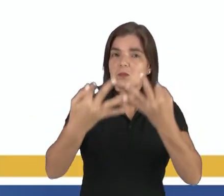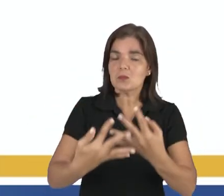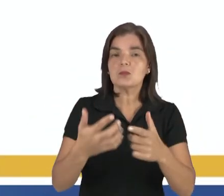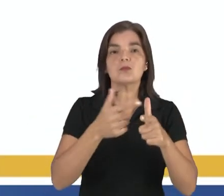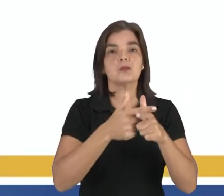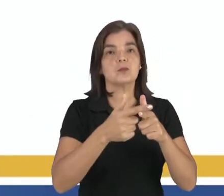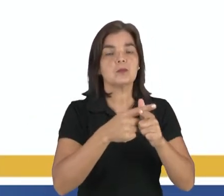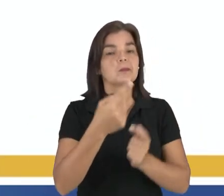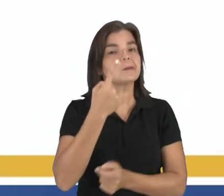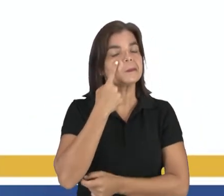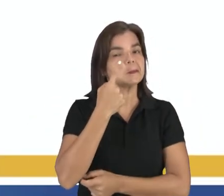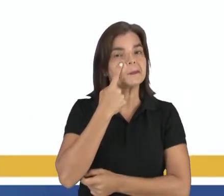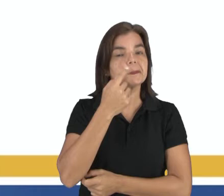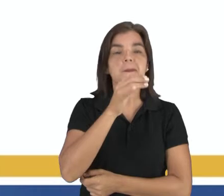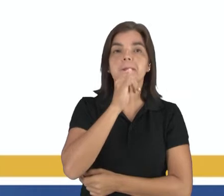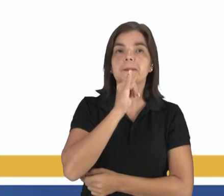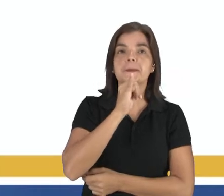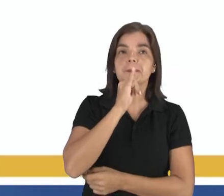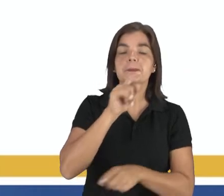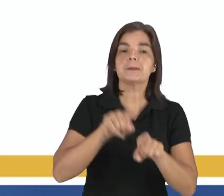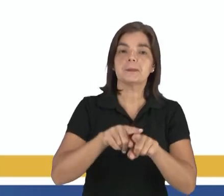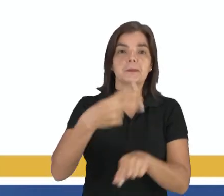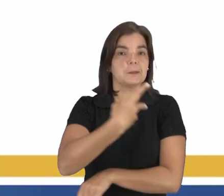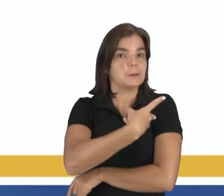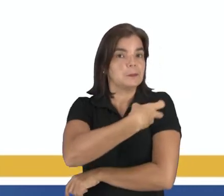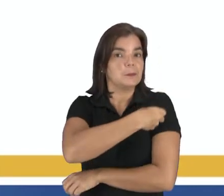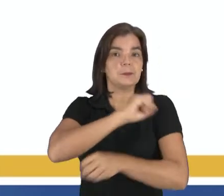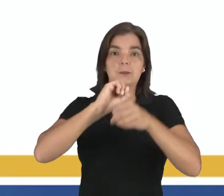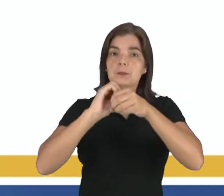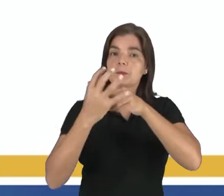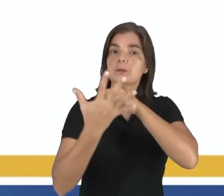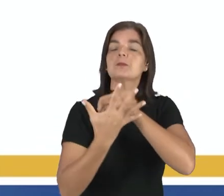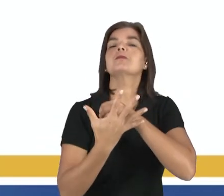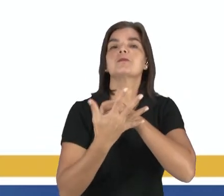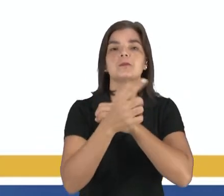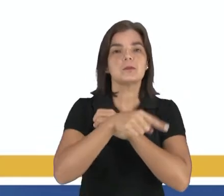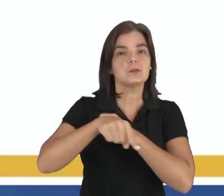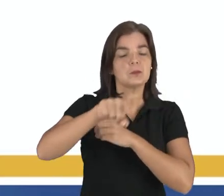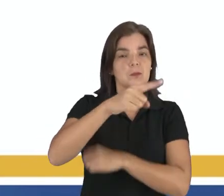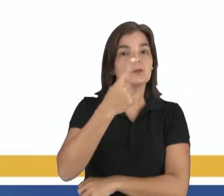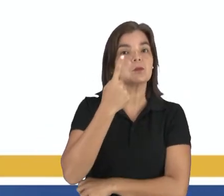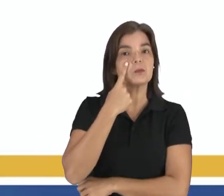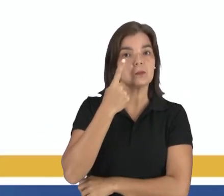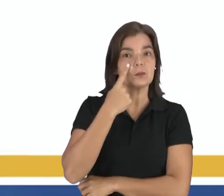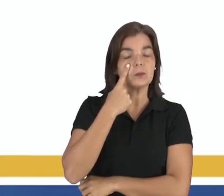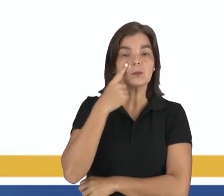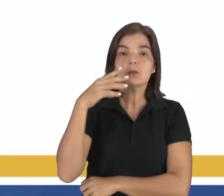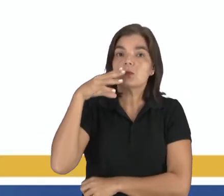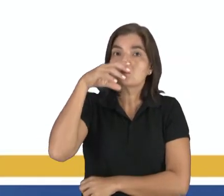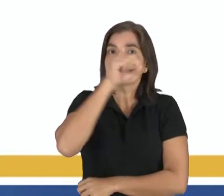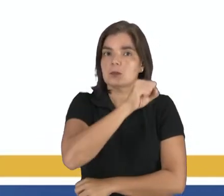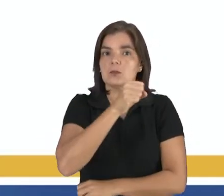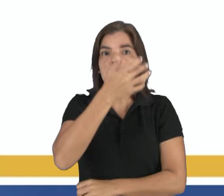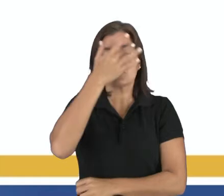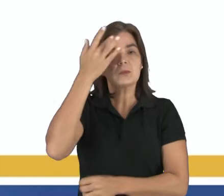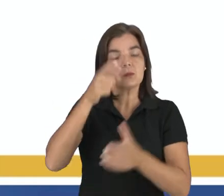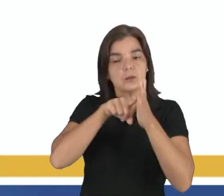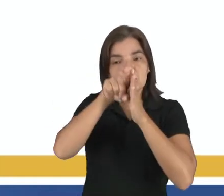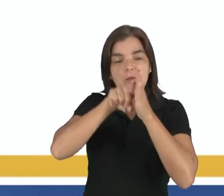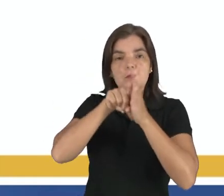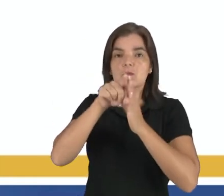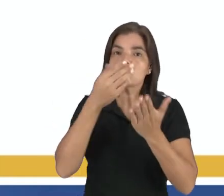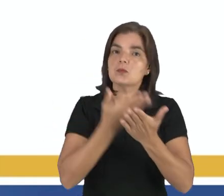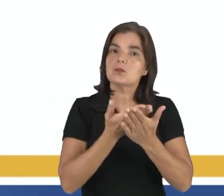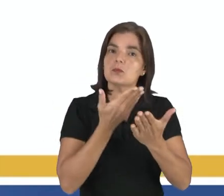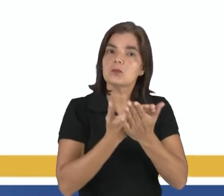nossos problemas, como a gente pode dar o exemplo da nossa vacina do coronavírus. Como vocês viram, foi em tempo recorde, os cientistas